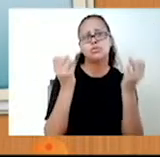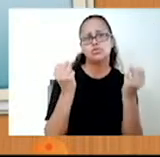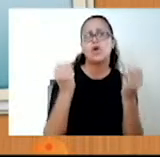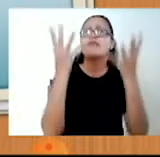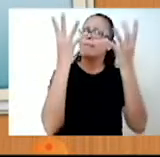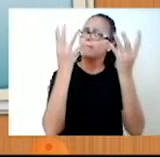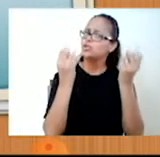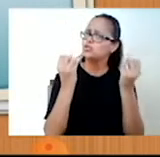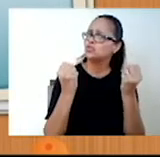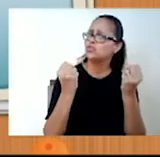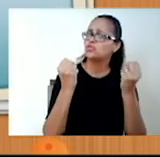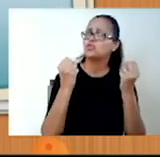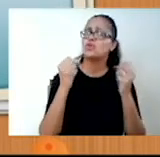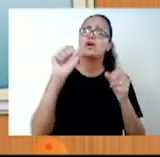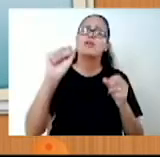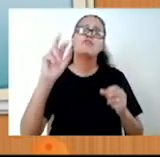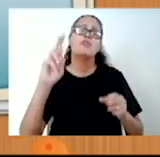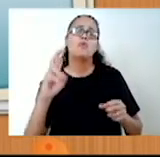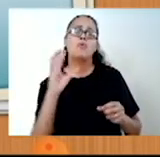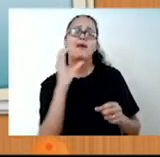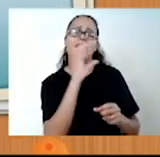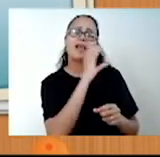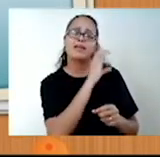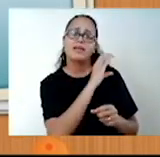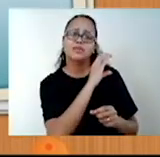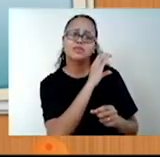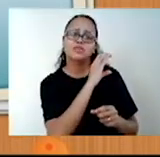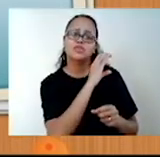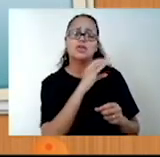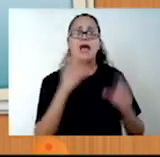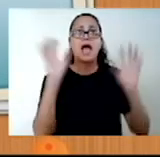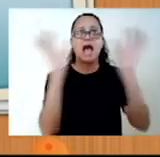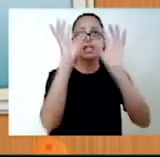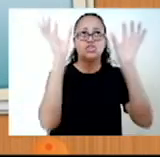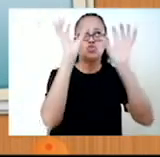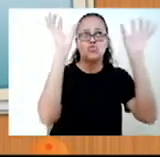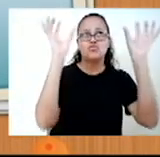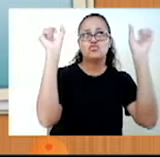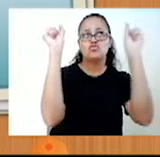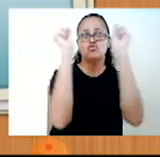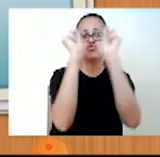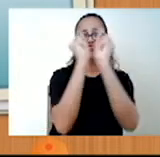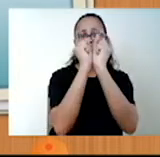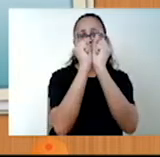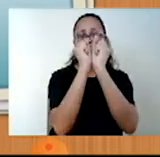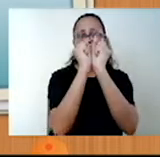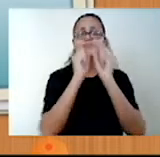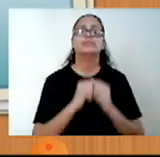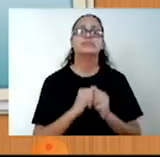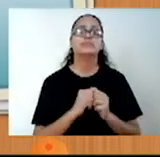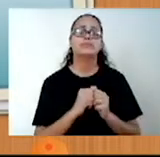e mais ar quente e úmido. Carregadas de umidade, essas nuvens se juntam e formam um sistema de baixa pressão